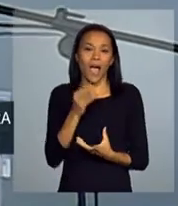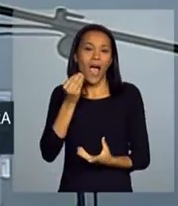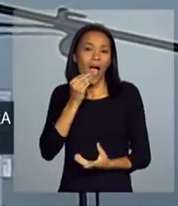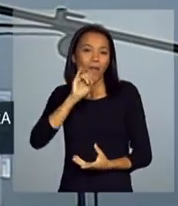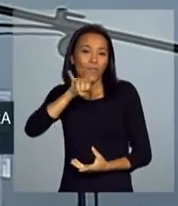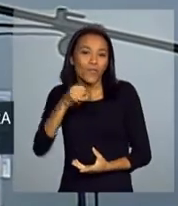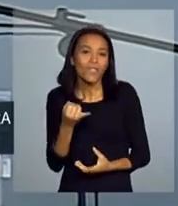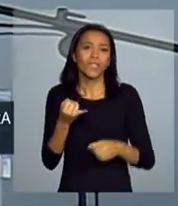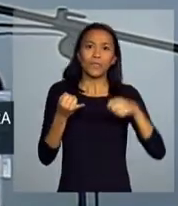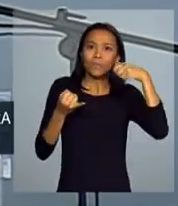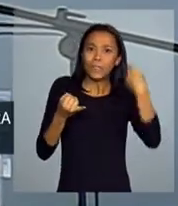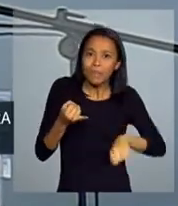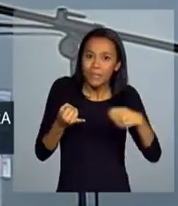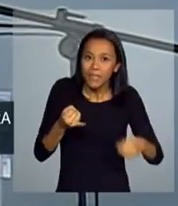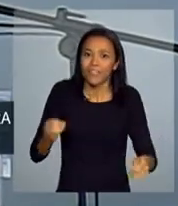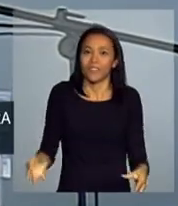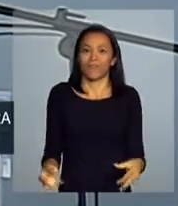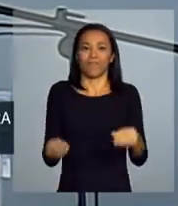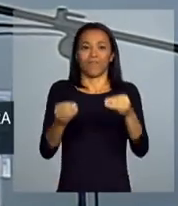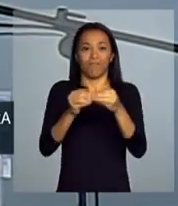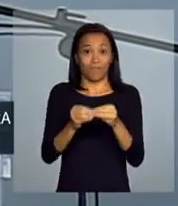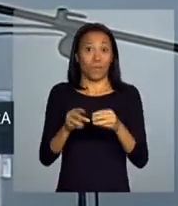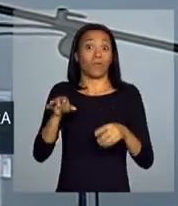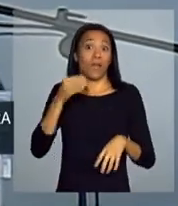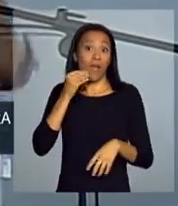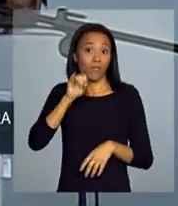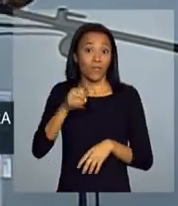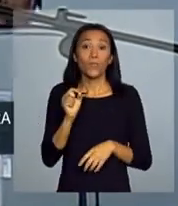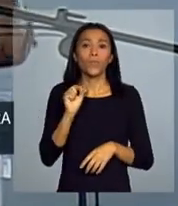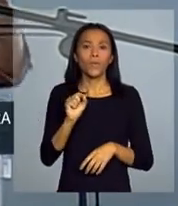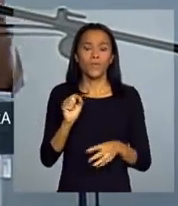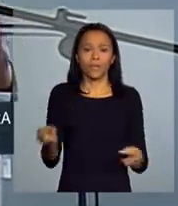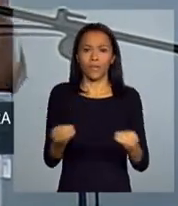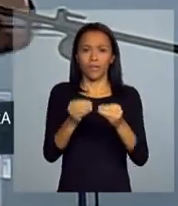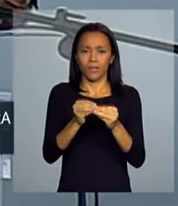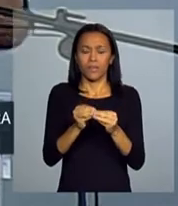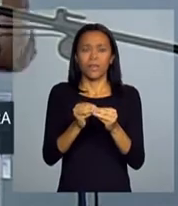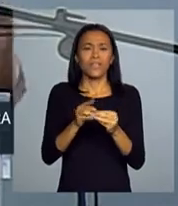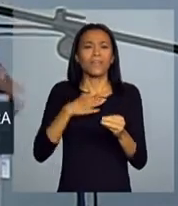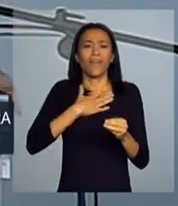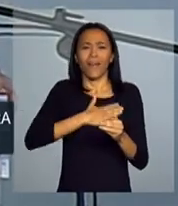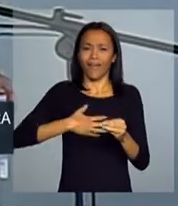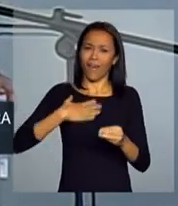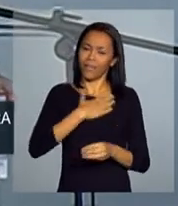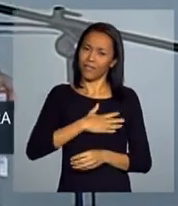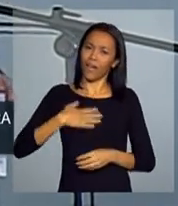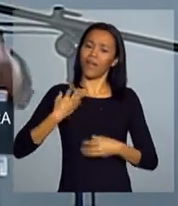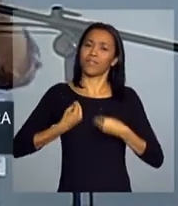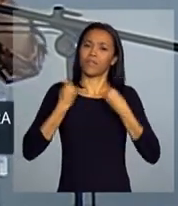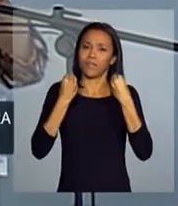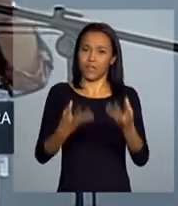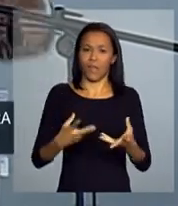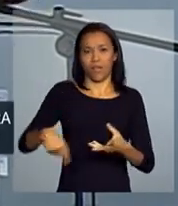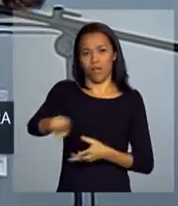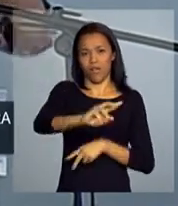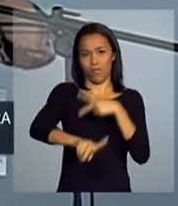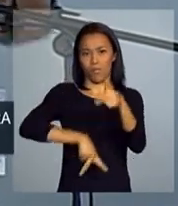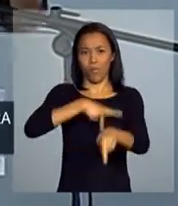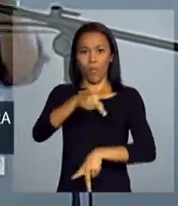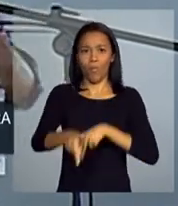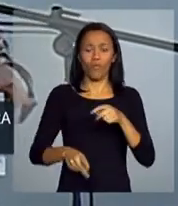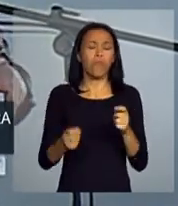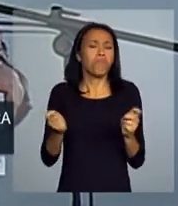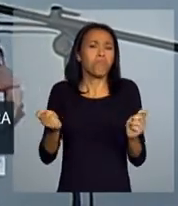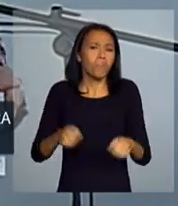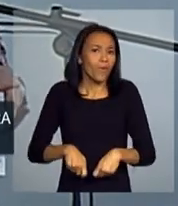o mais útil. O mais útil e aquilo que é agradável para as populações, poder